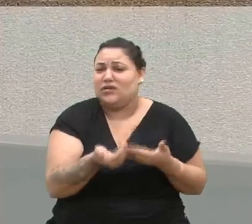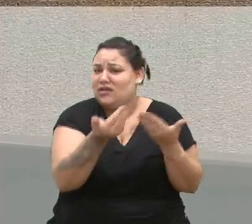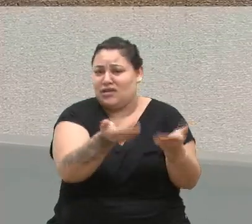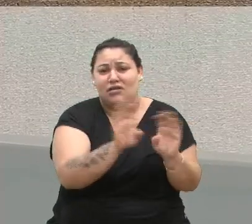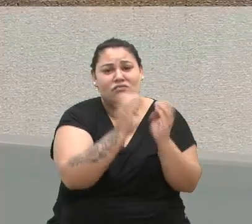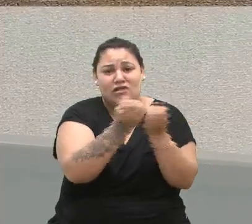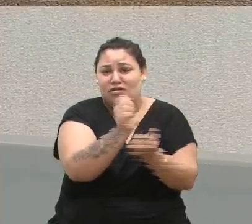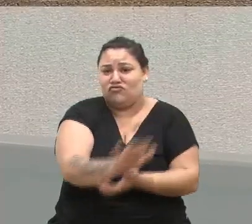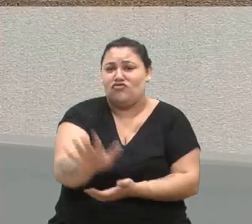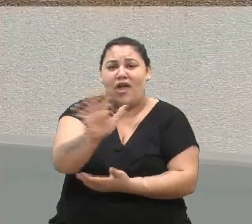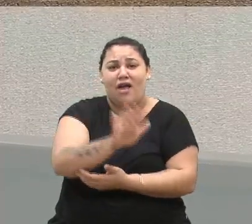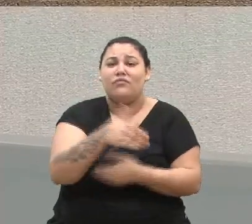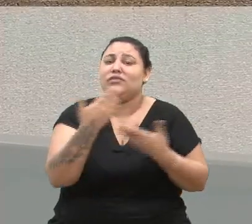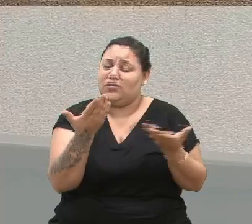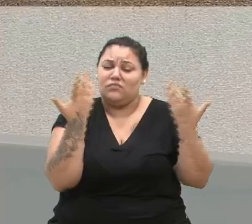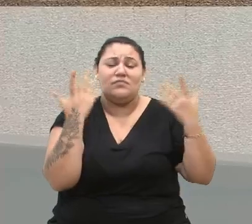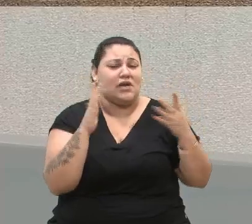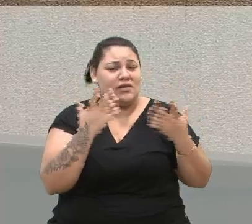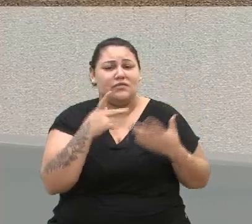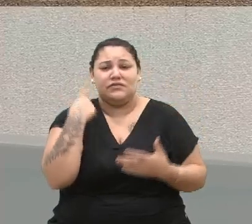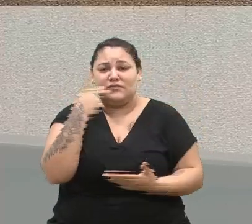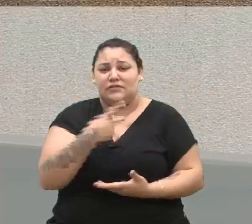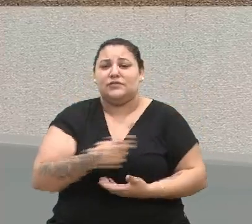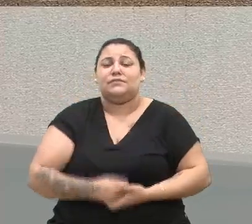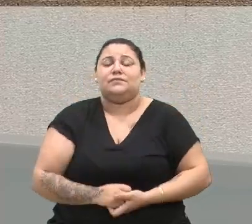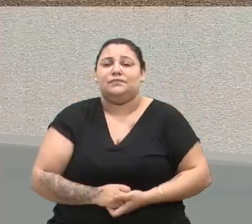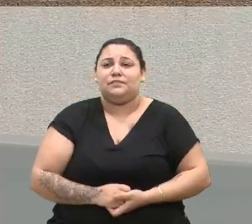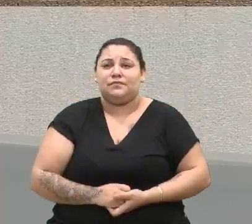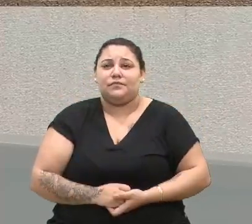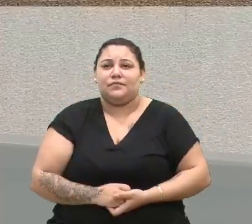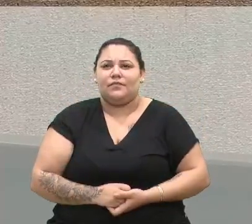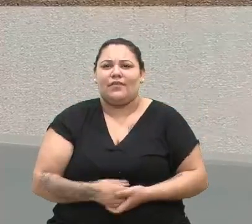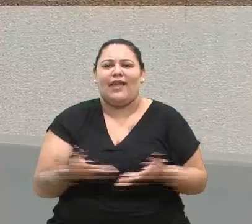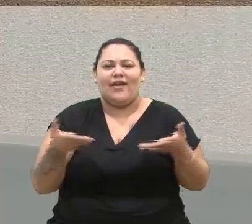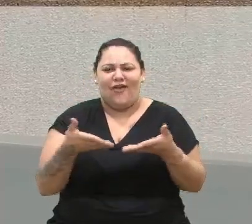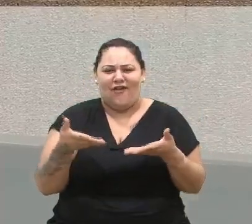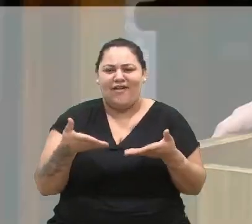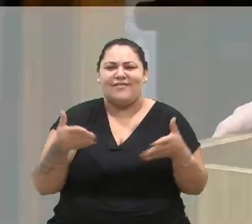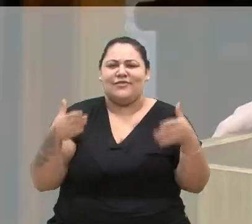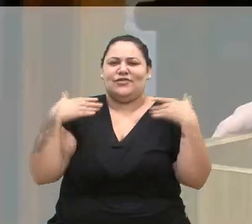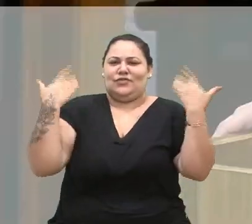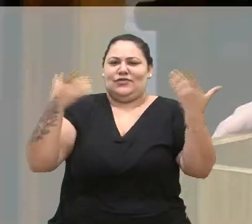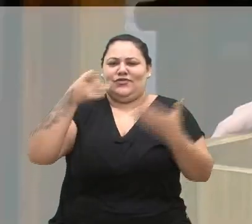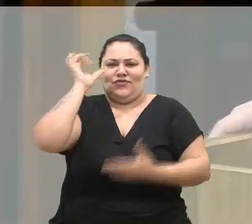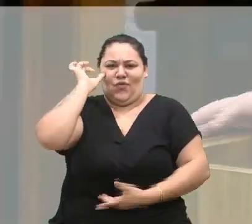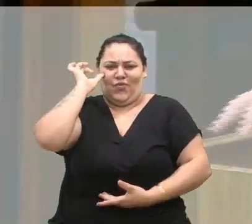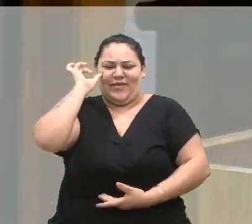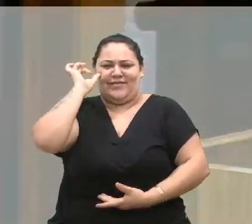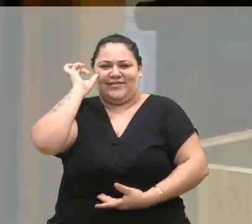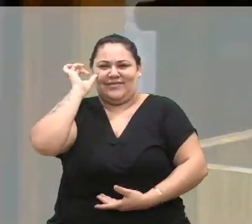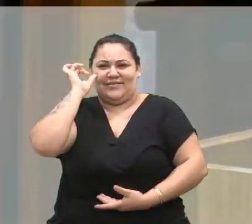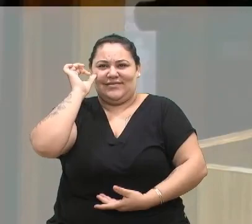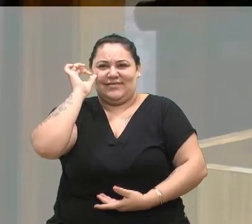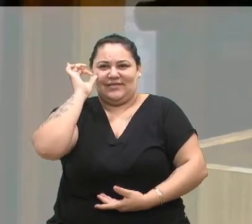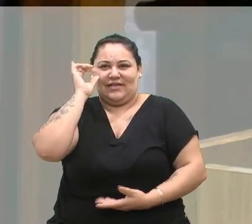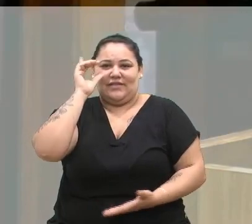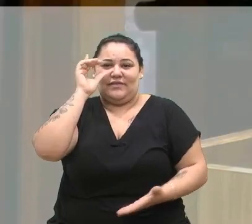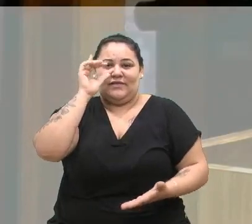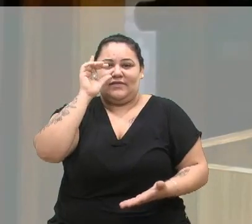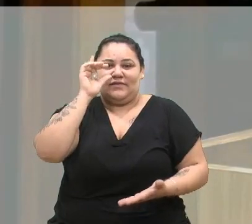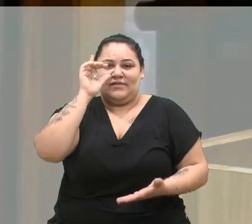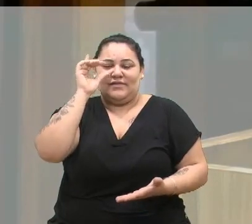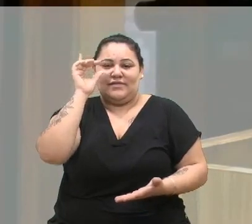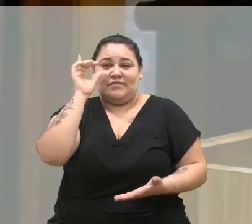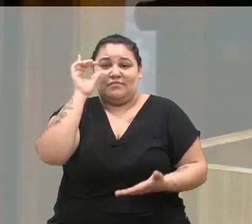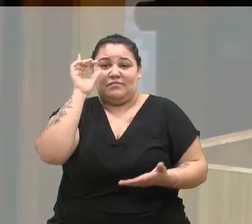todo. Então, parabéns, vereador, também. Agora, o que mais me surpreendeu no dia de ontem, vereador Schalco, foi o desrespeito e